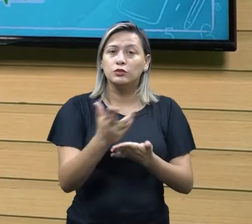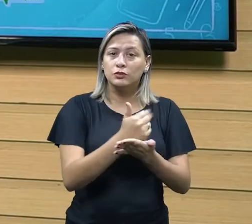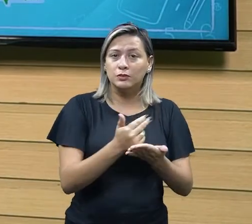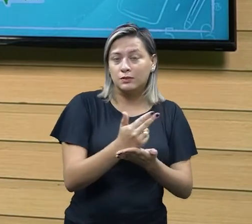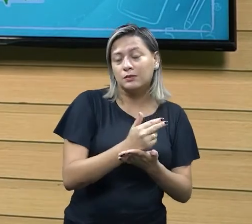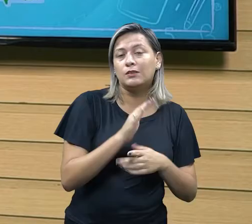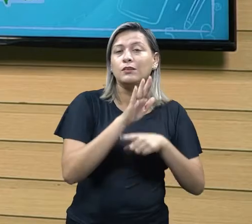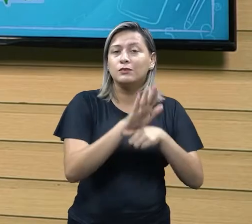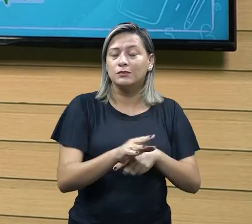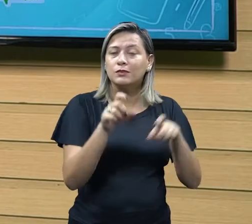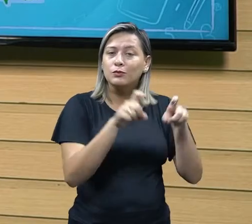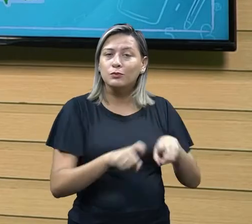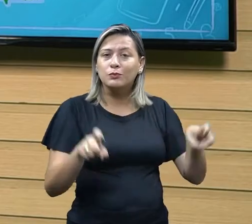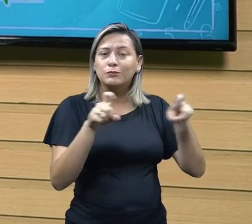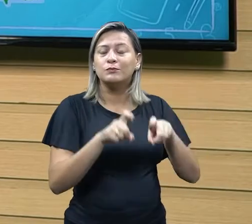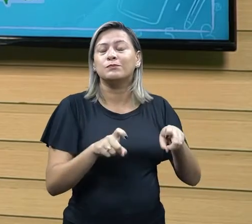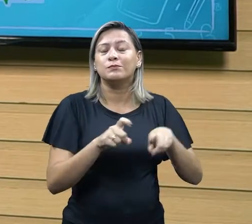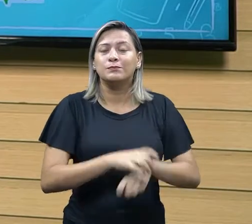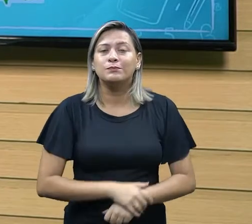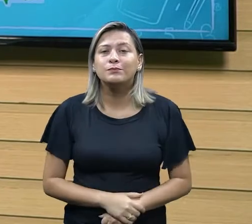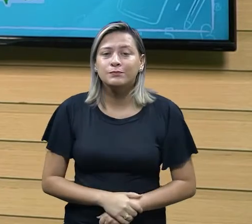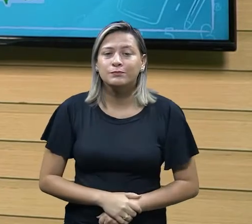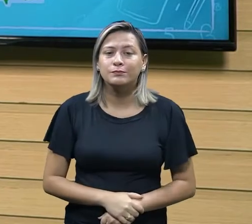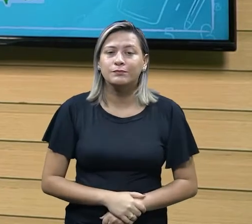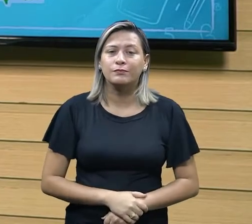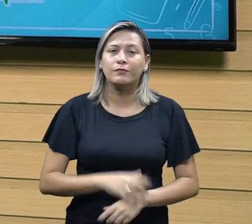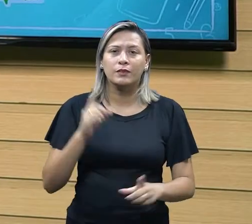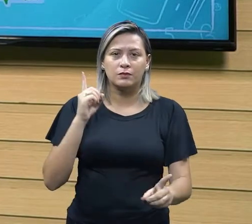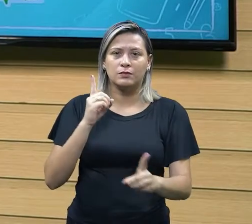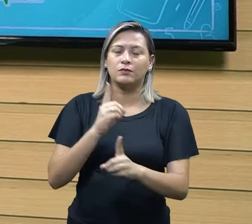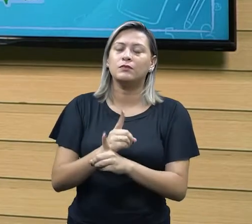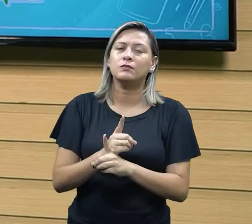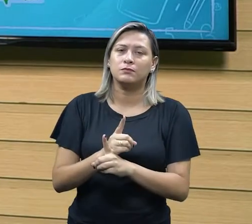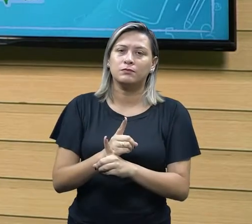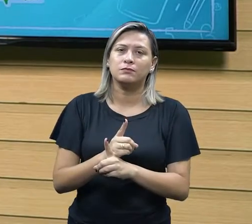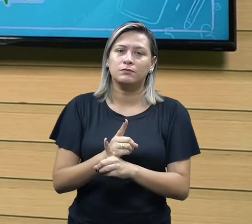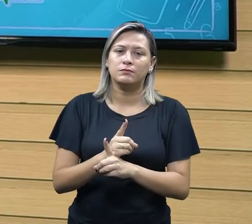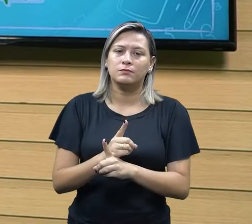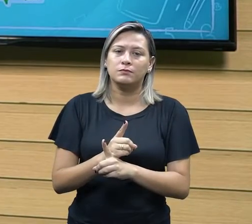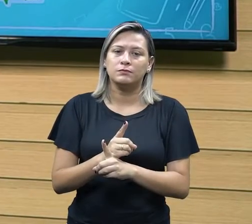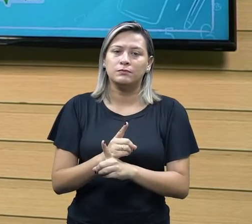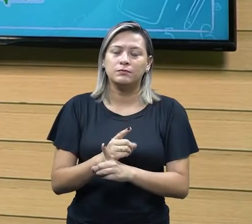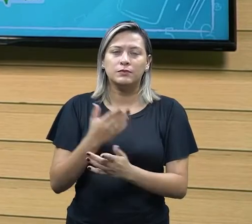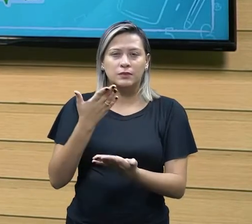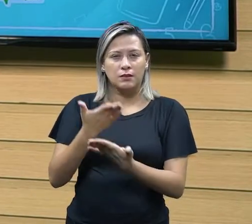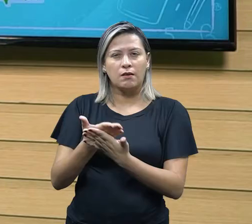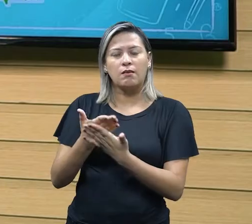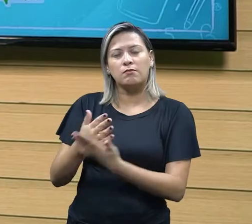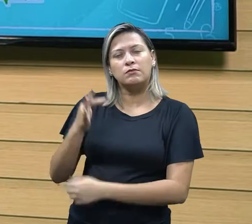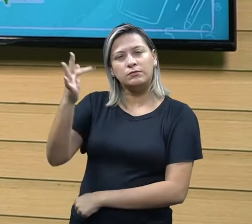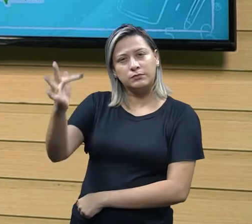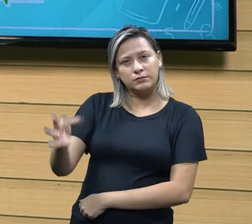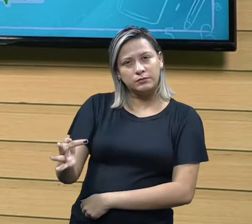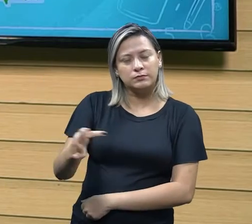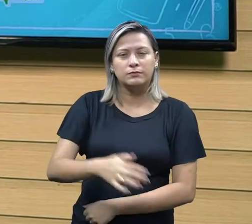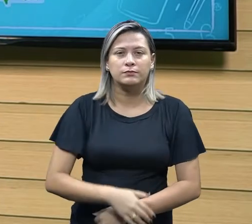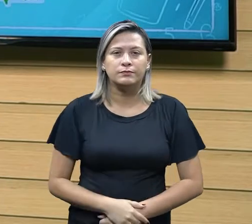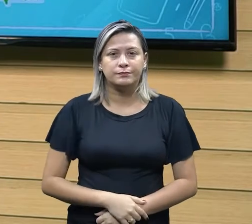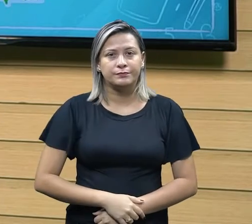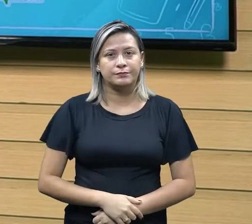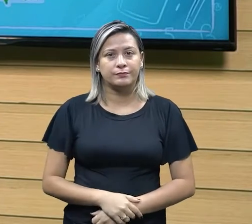curso de AutoCAD Simuladores, certo? A gente se encontra na nossa quarta e última